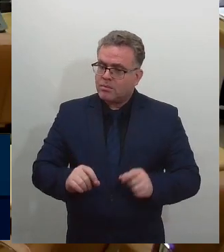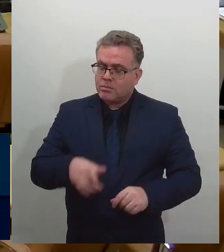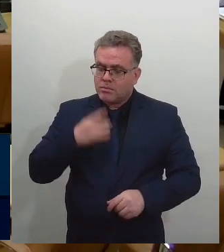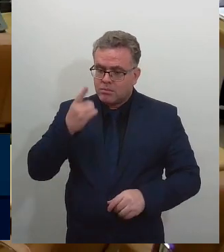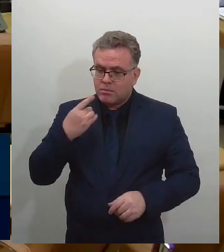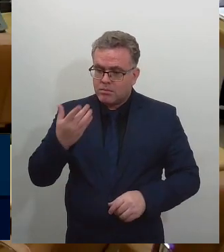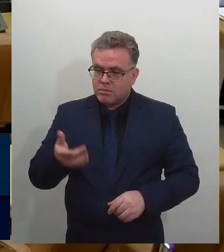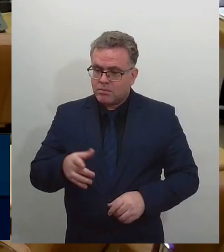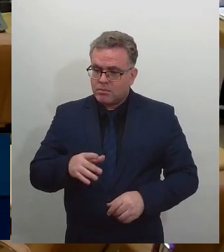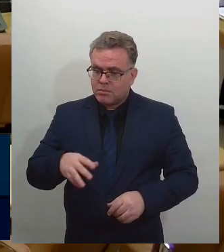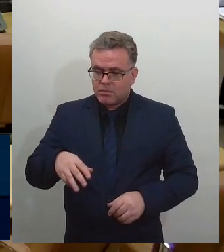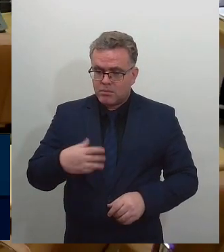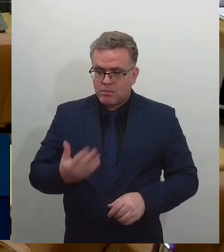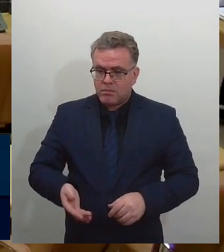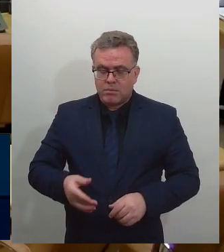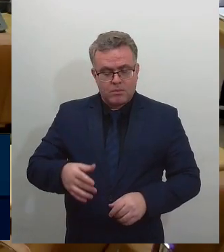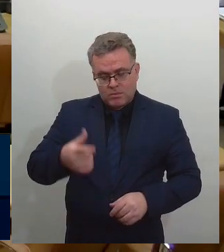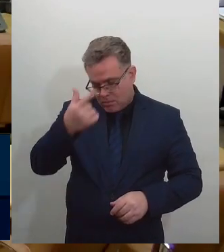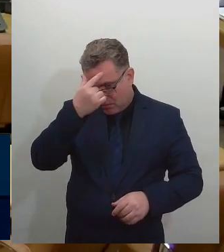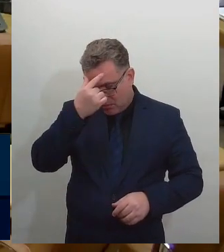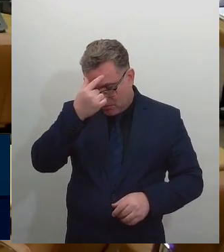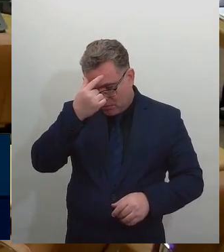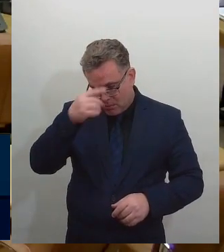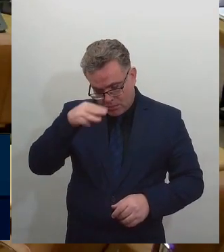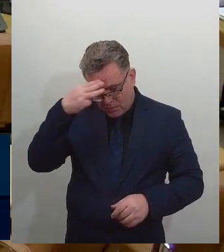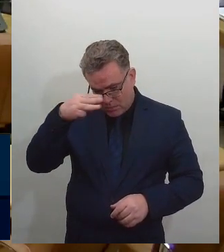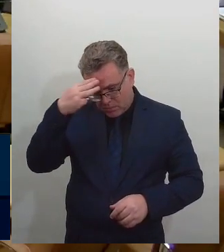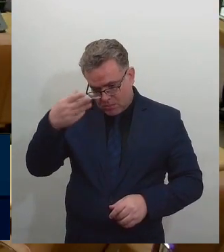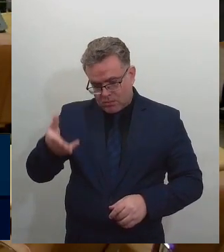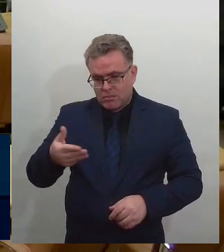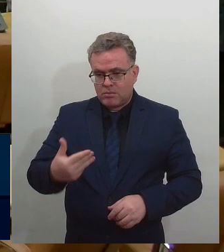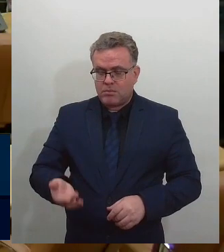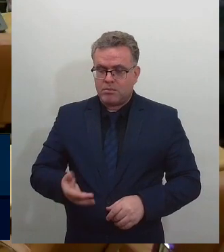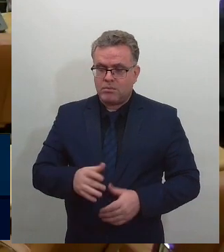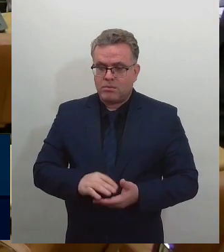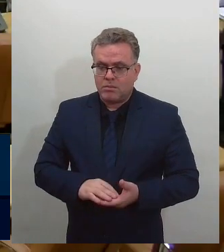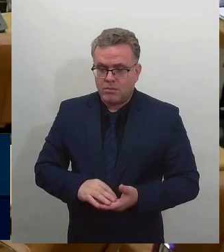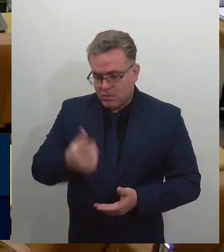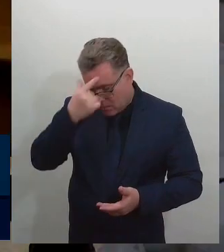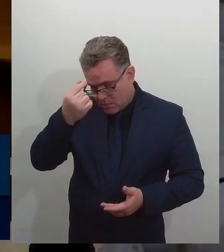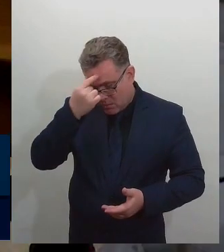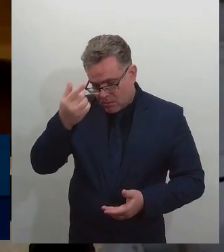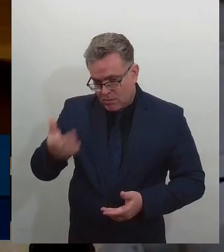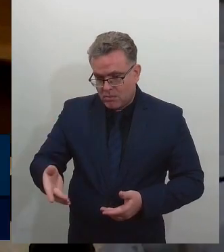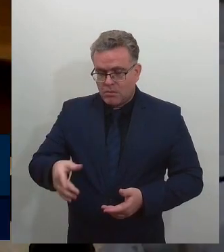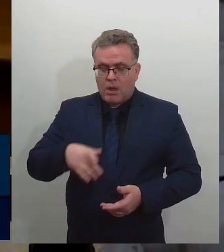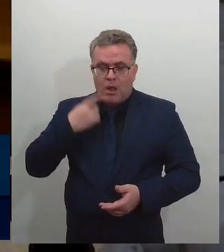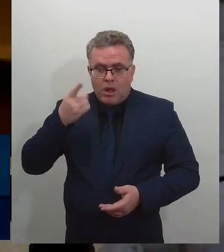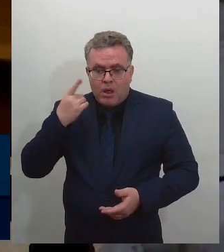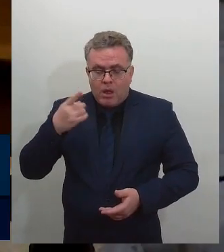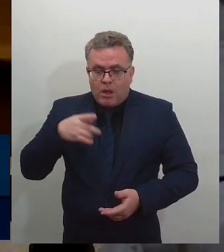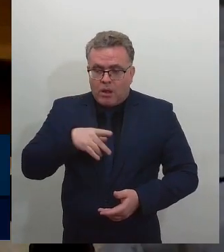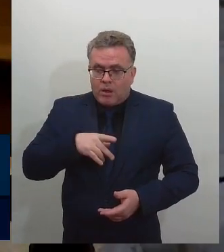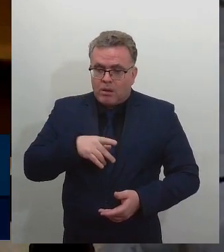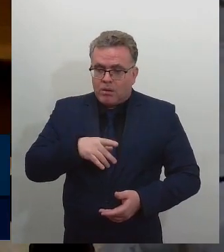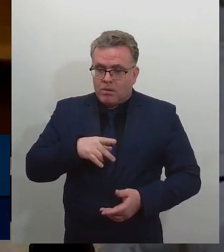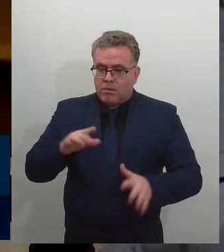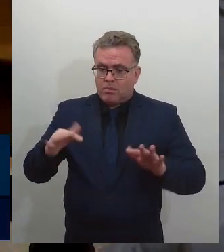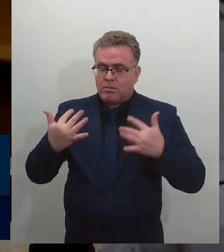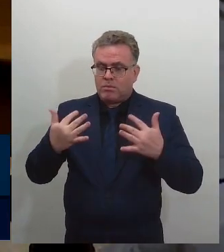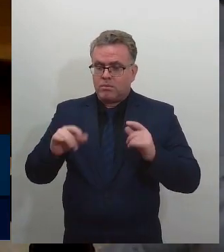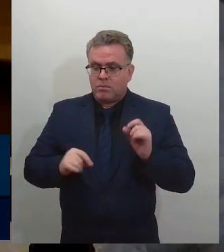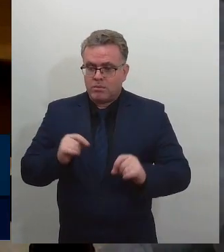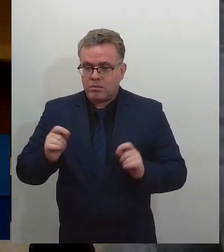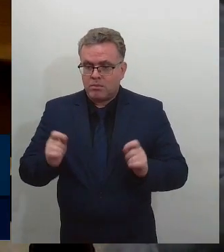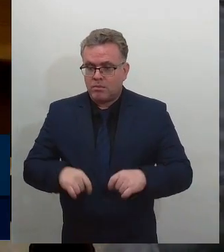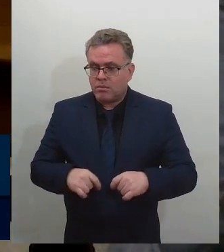Martins, com a palavra. Senhor presidente, senhores deputados, É uma nota aqui da Polícia